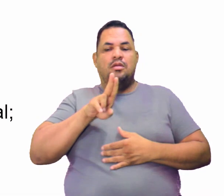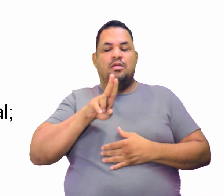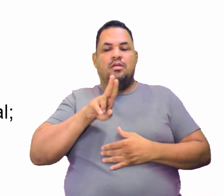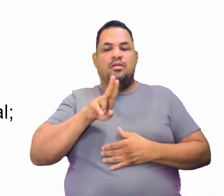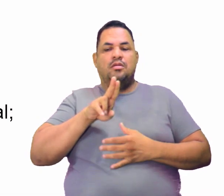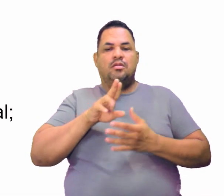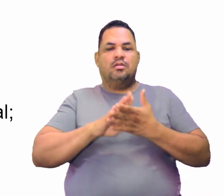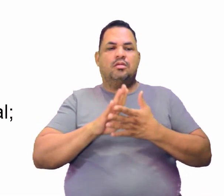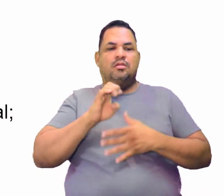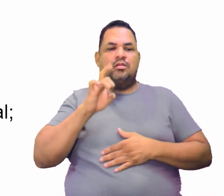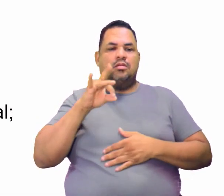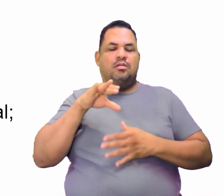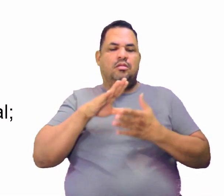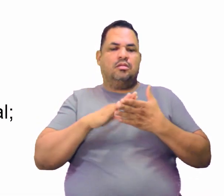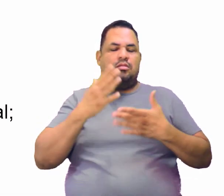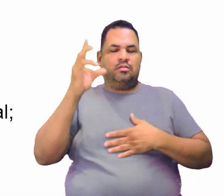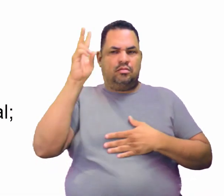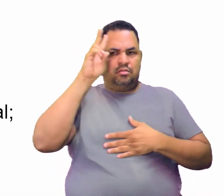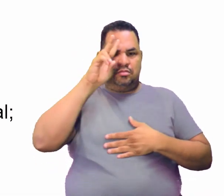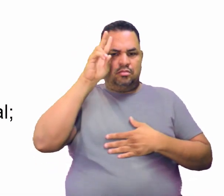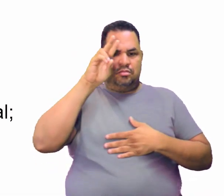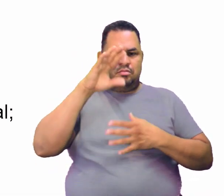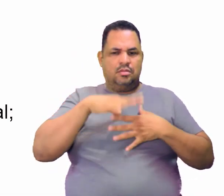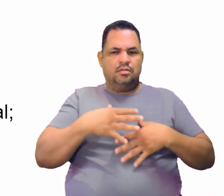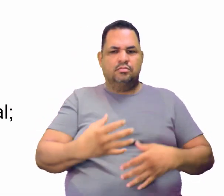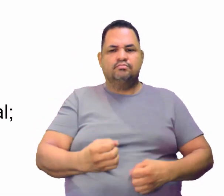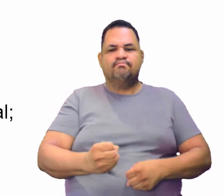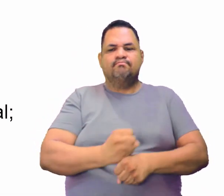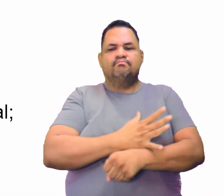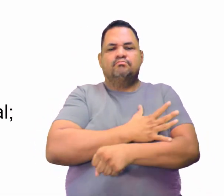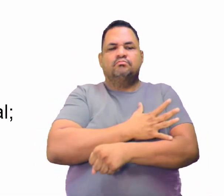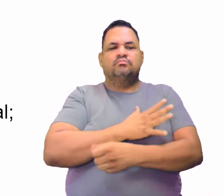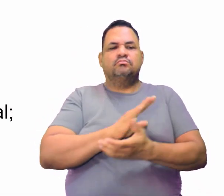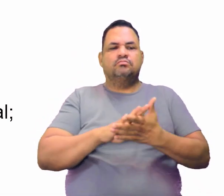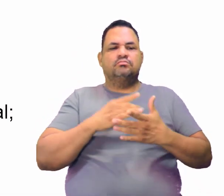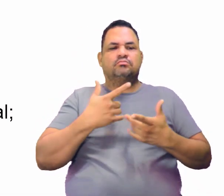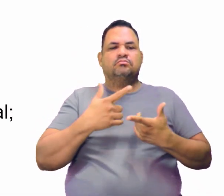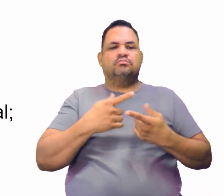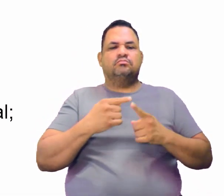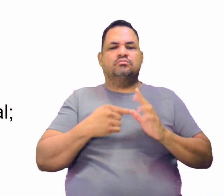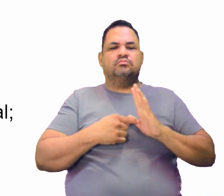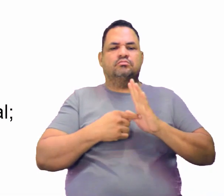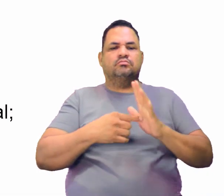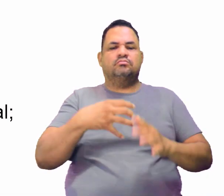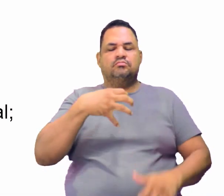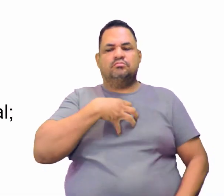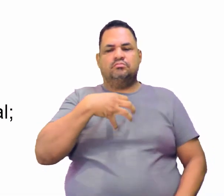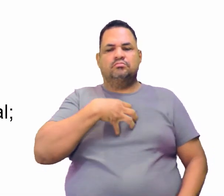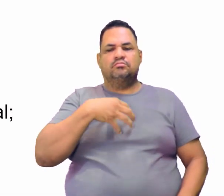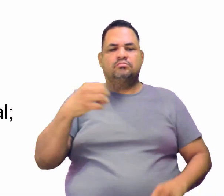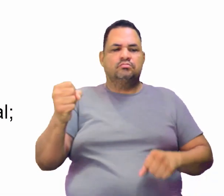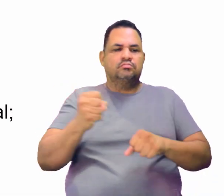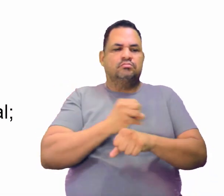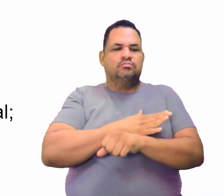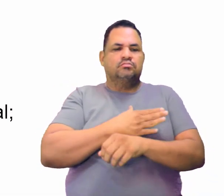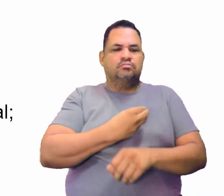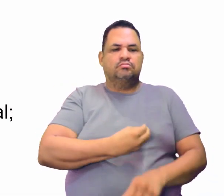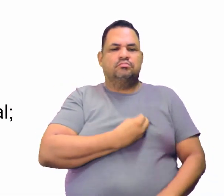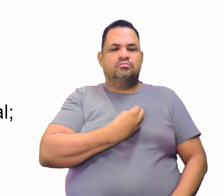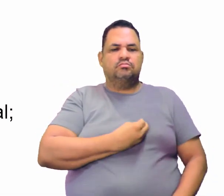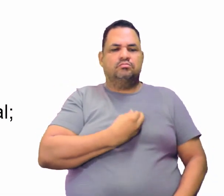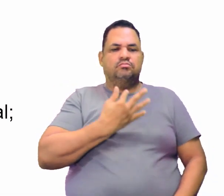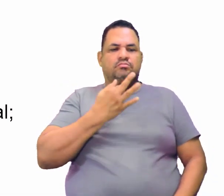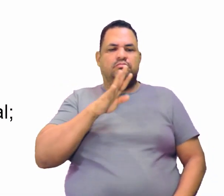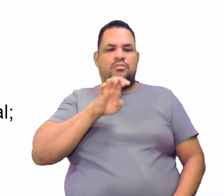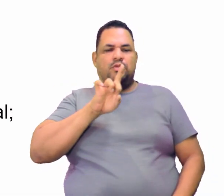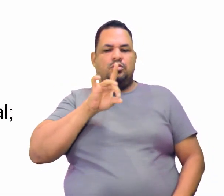caráter subjetivo, lembra do eu emocional? Por expressar sentimentos e emoções. Presença de